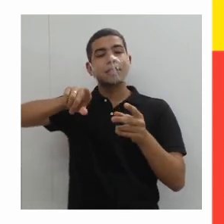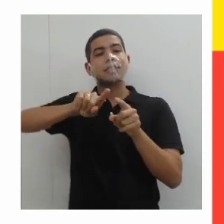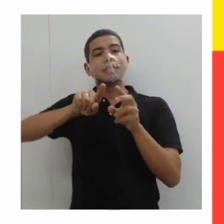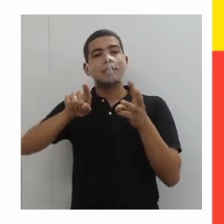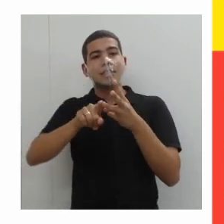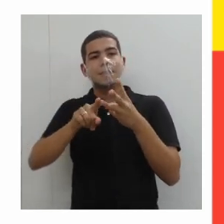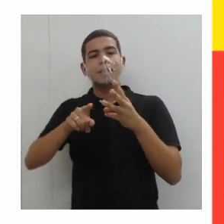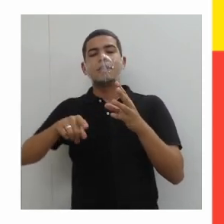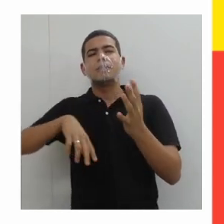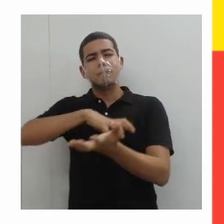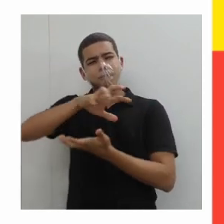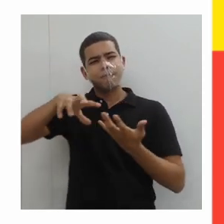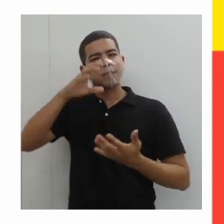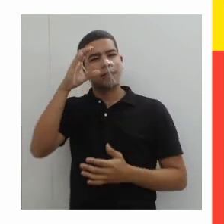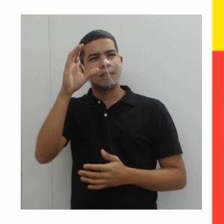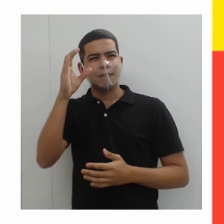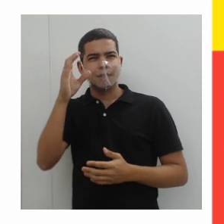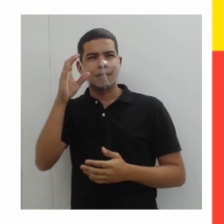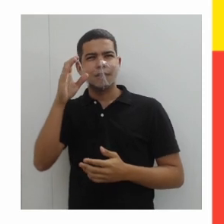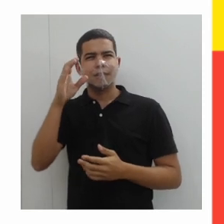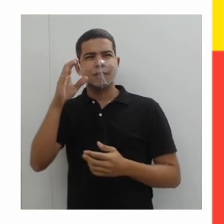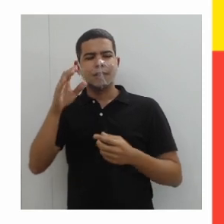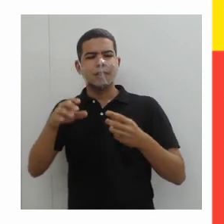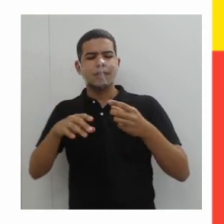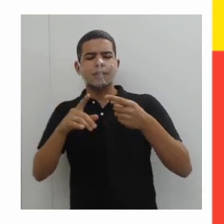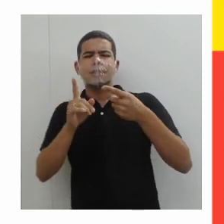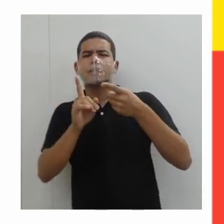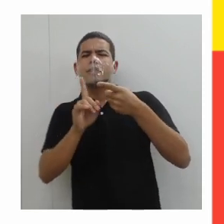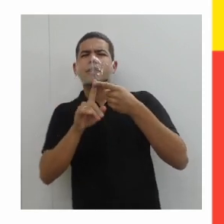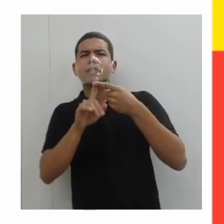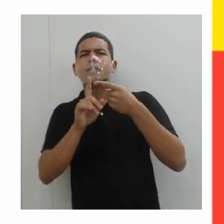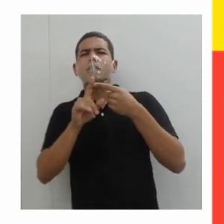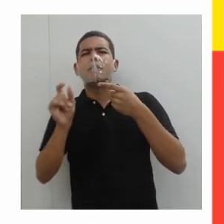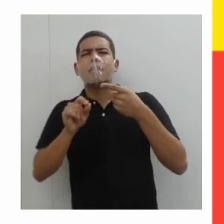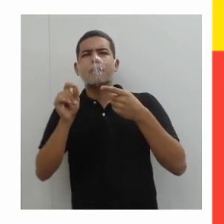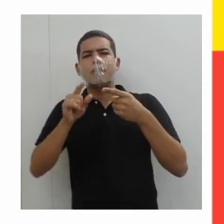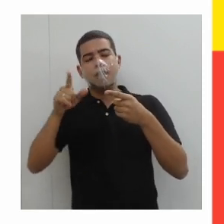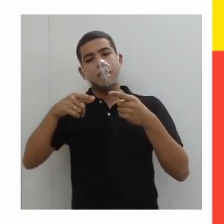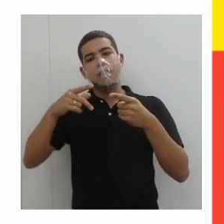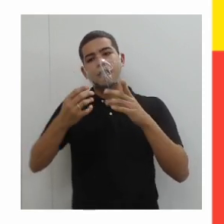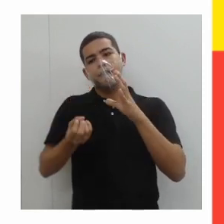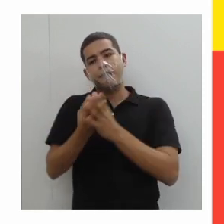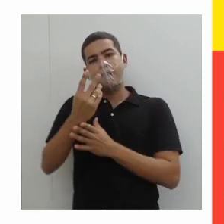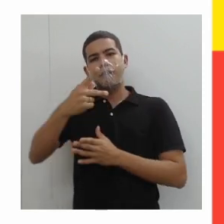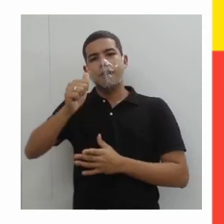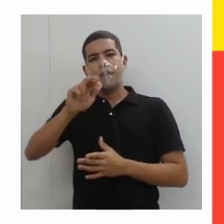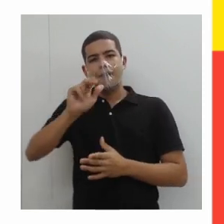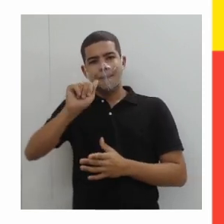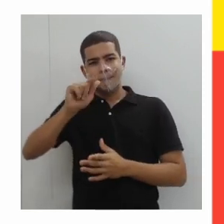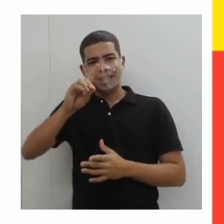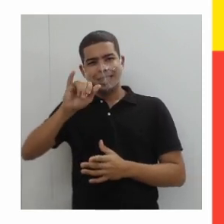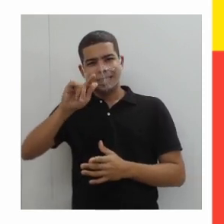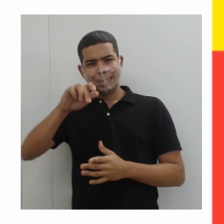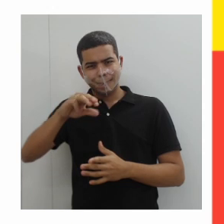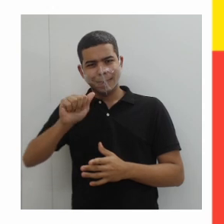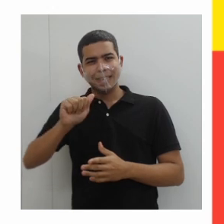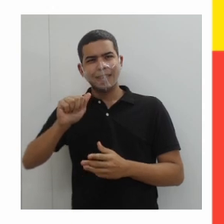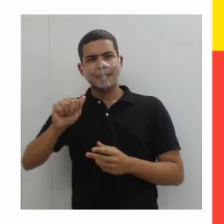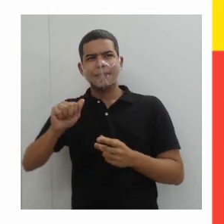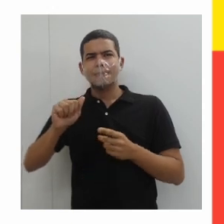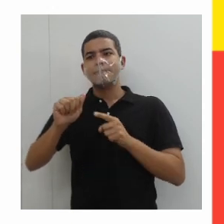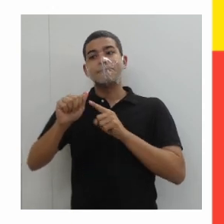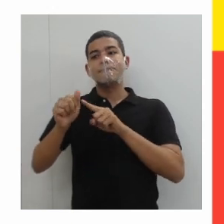científica. Revisando, ciência normal é quando um paradigma ele é criado, tá certo? Mas a partir do momento que